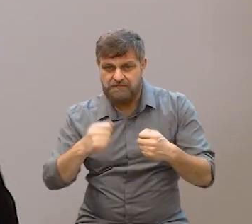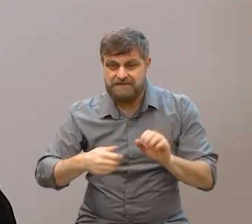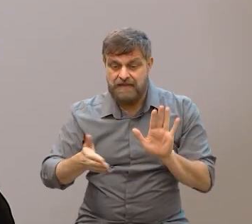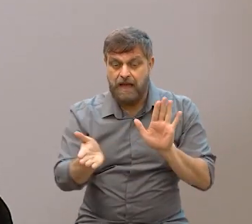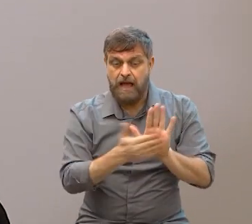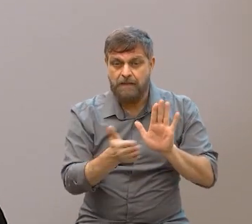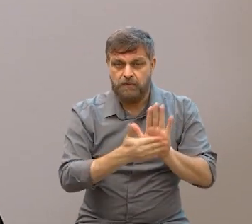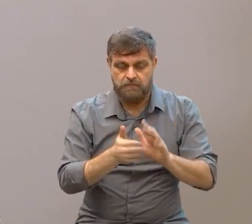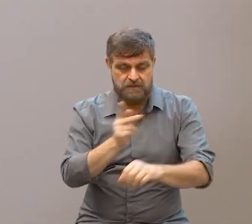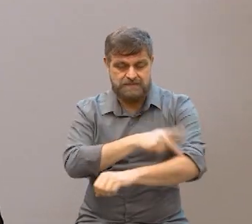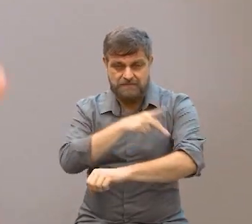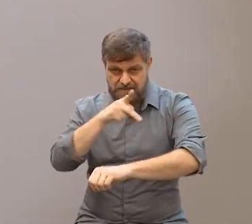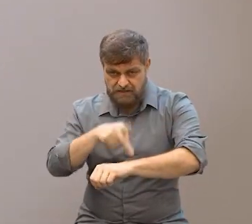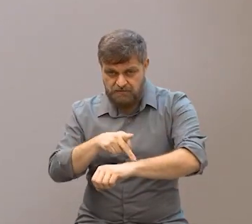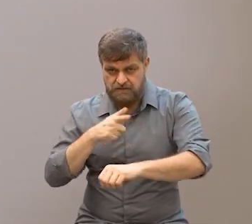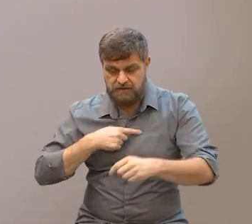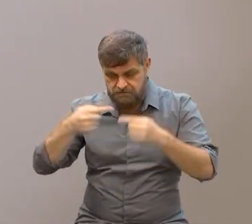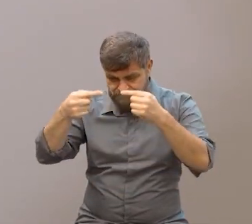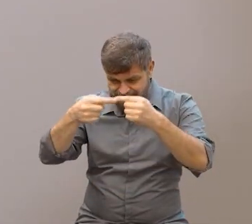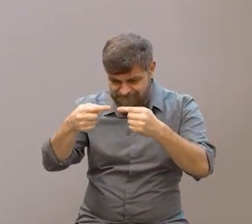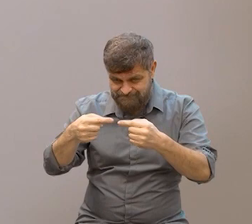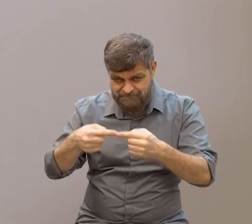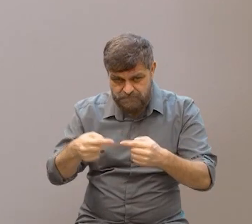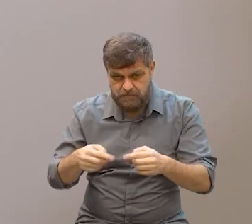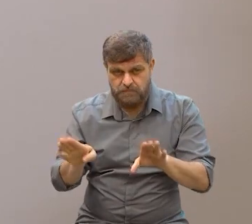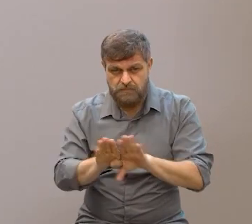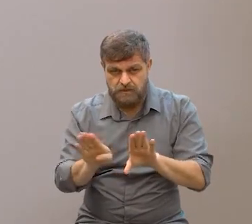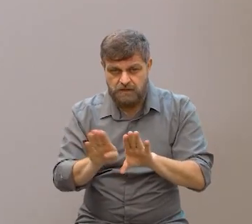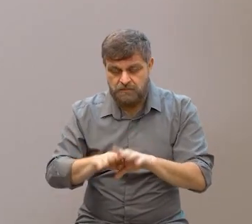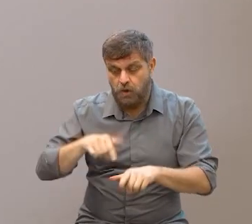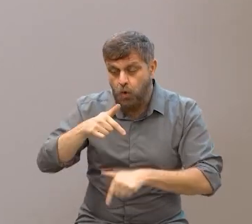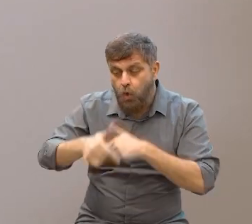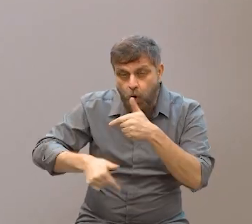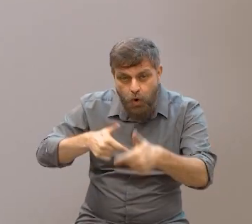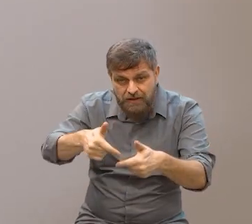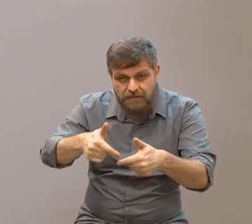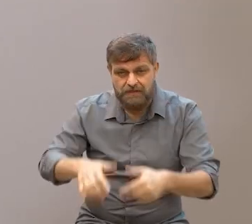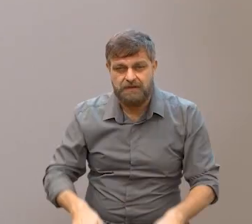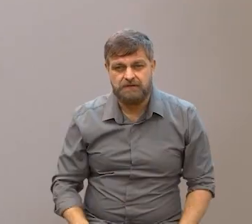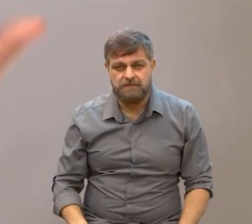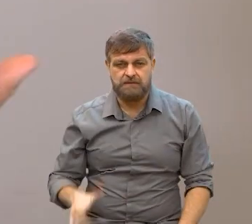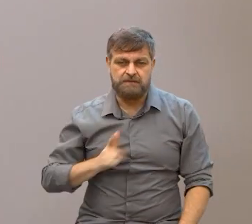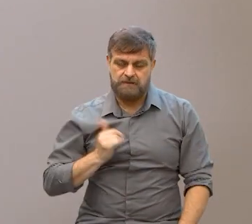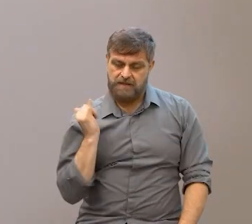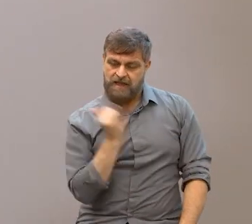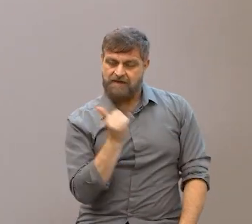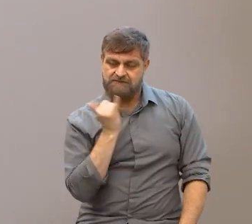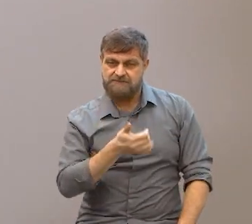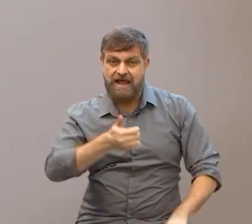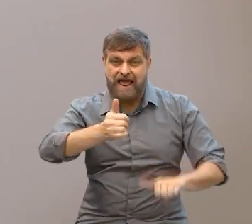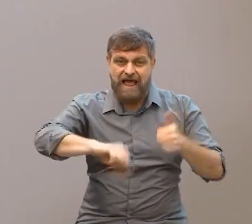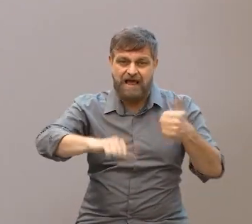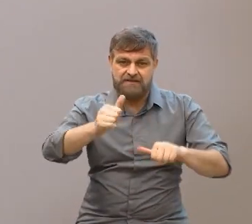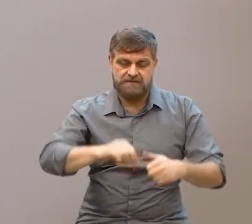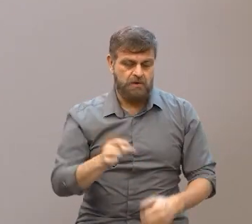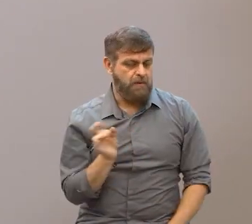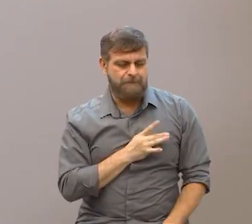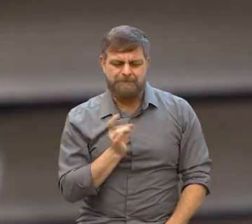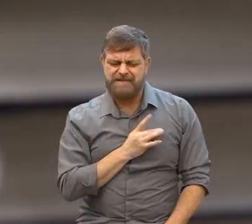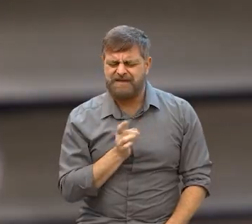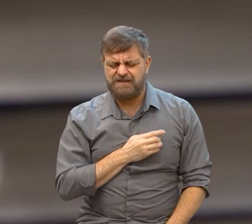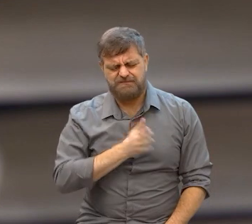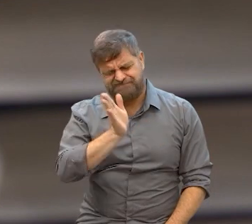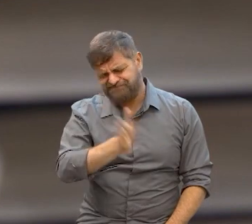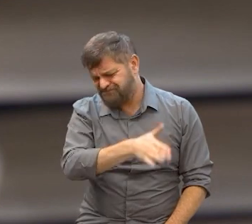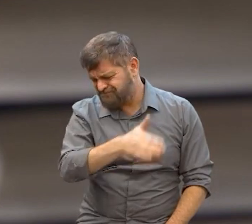proposta pedagógica da escola, alinhado com a linha de trabalho, e precisa se falar sobre a avaliação. Não precisa ter medo de falar sobre a